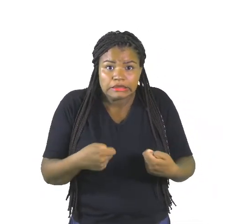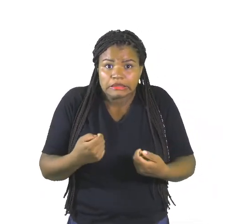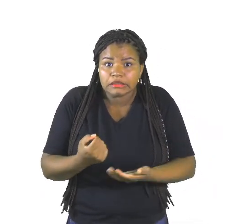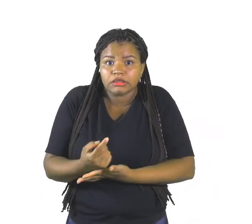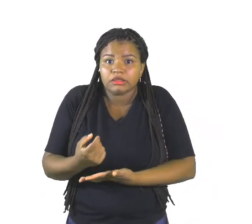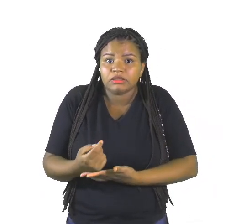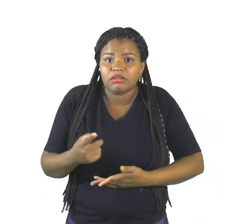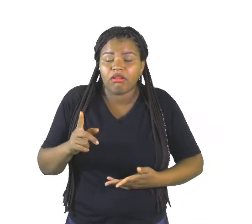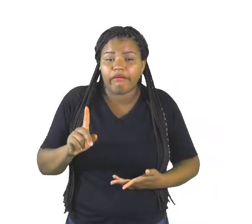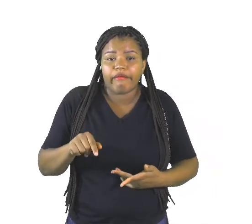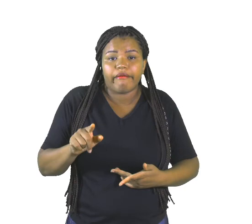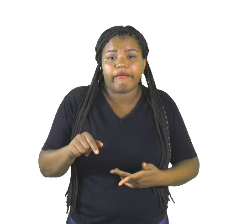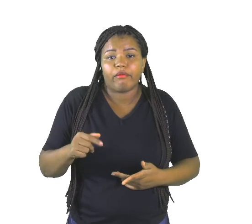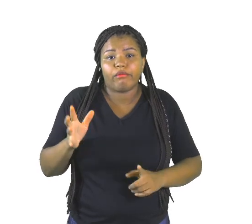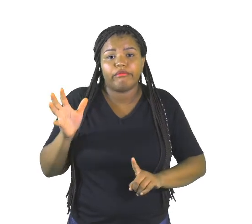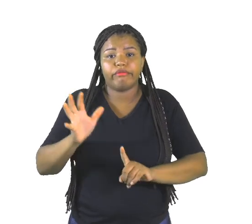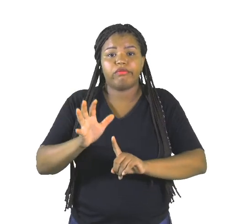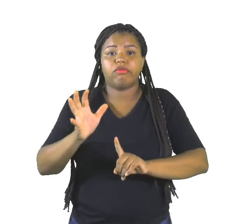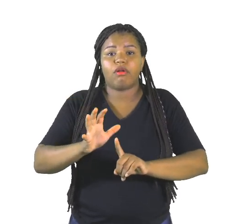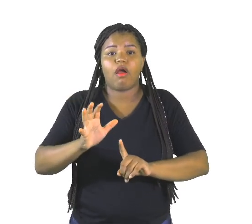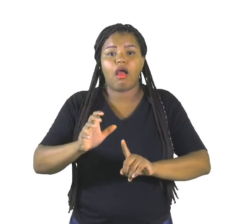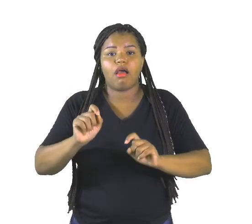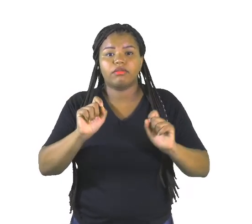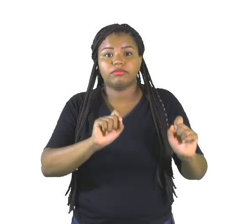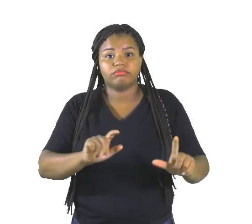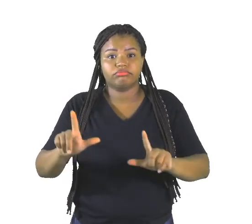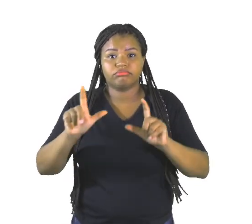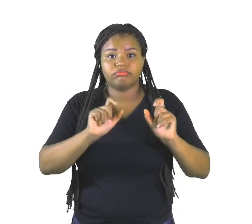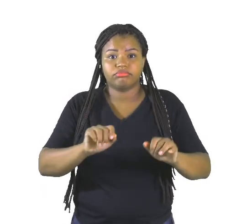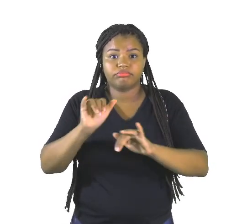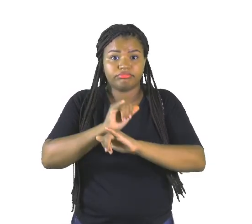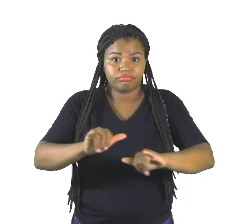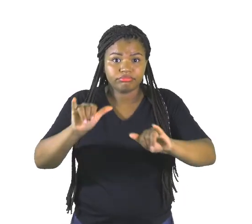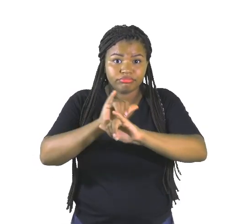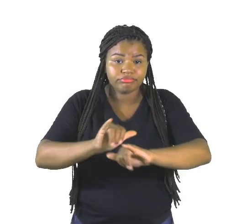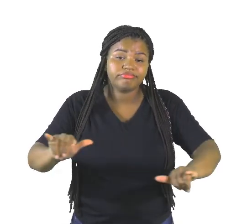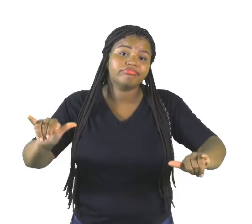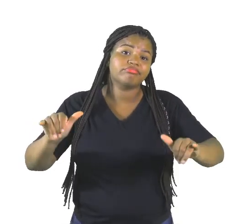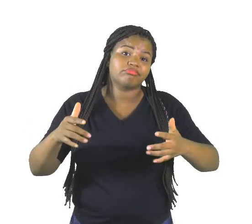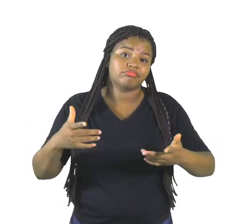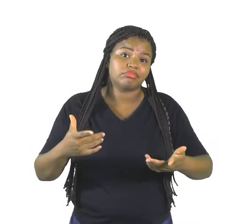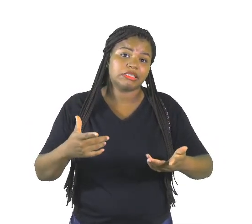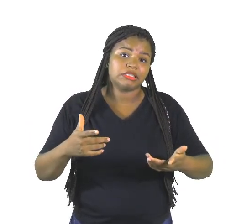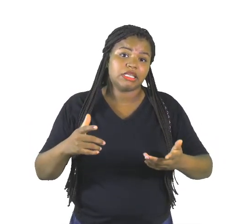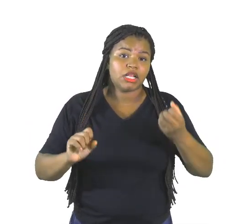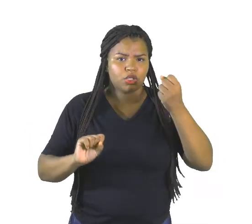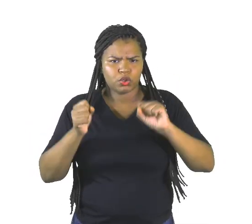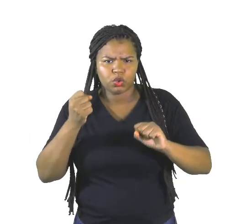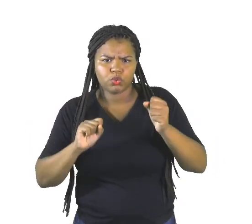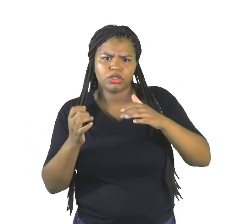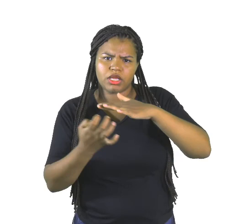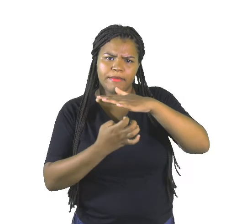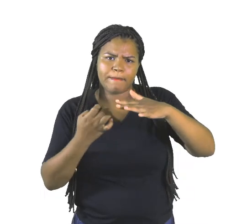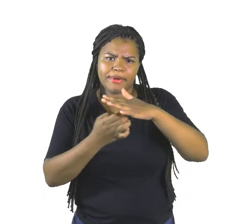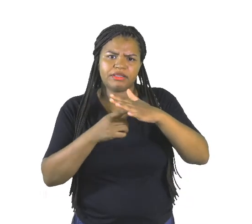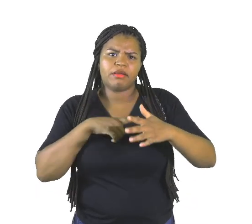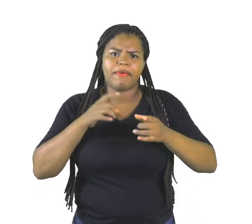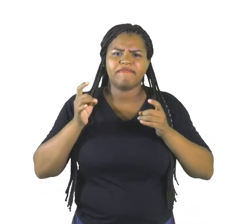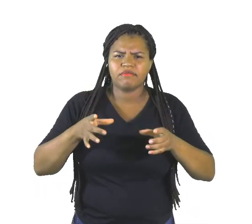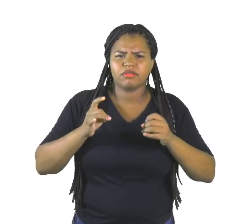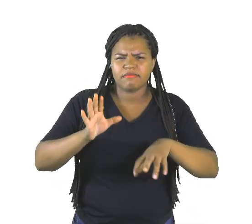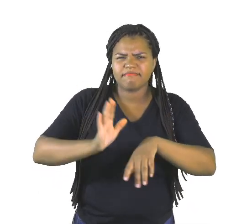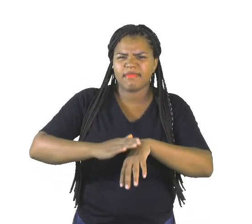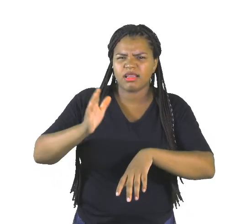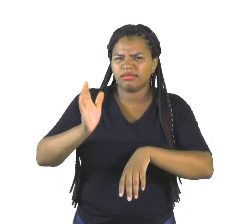é muitas vezes influenciada pelas propagandas que estão aí, que as indústrias, que as empresas têm para vender cada vez